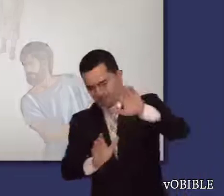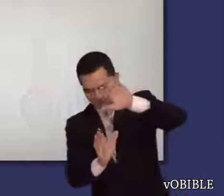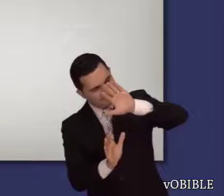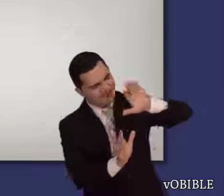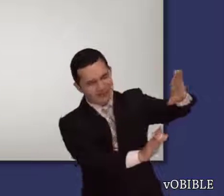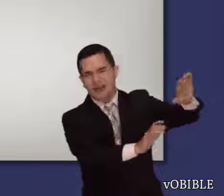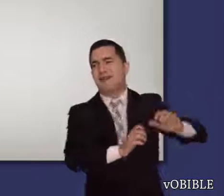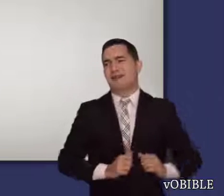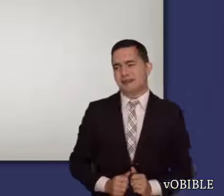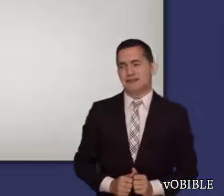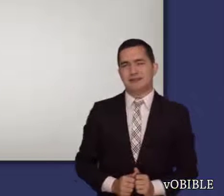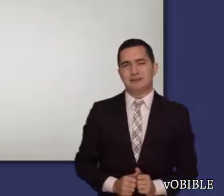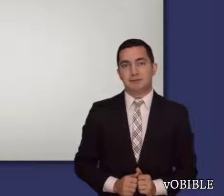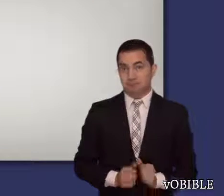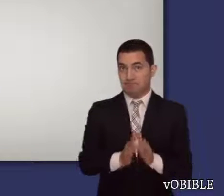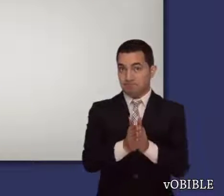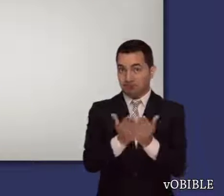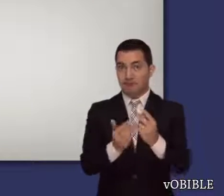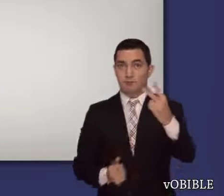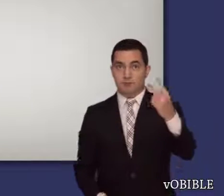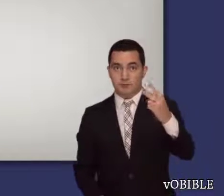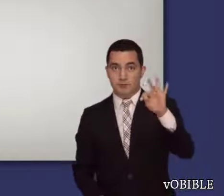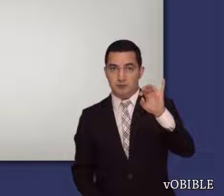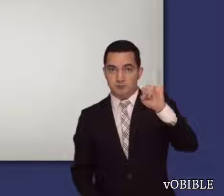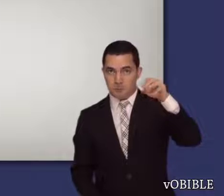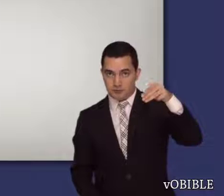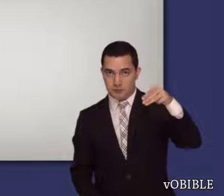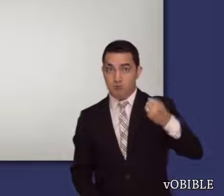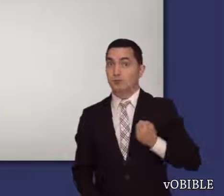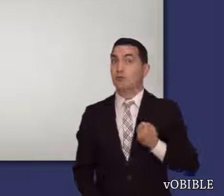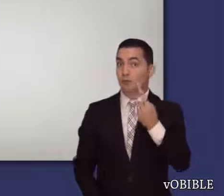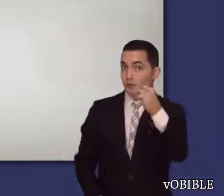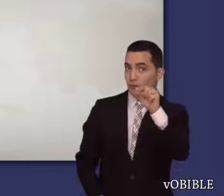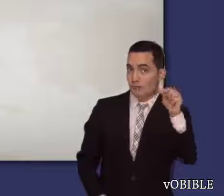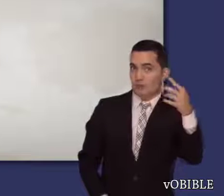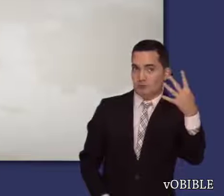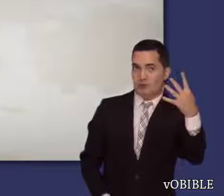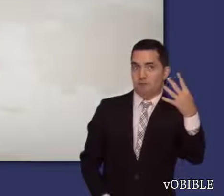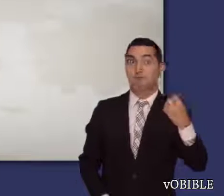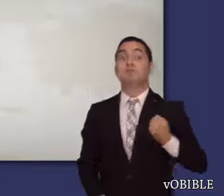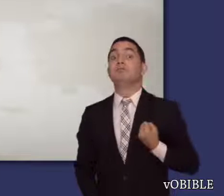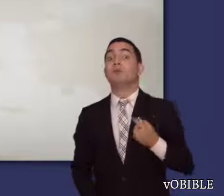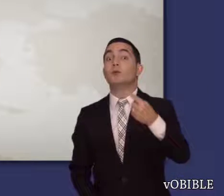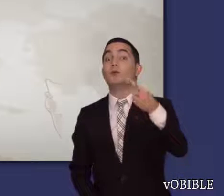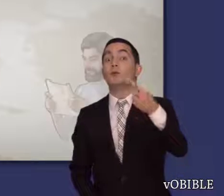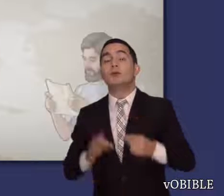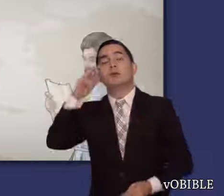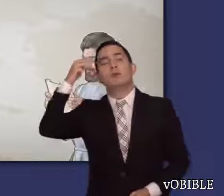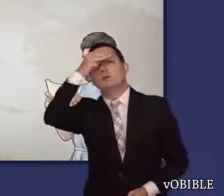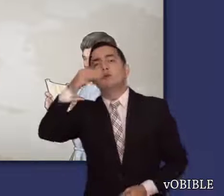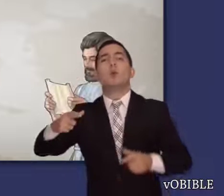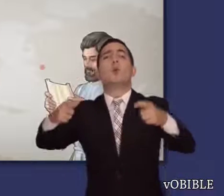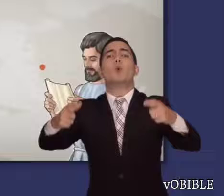juventude. 2 Timóteo tem 4 capítulos. Paulo começa a sua carta encorajando Timóteo,